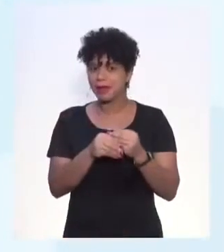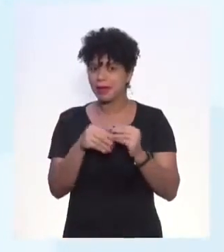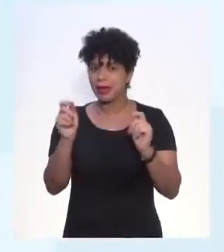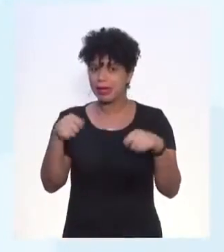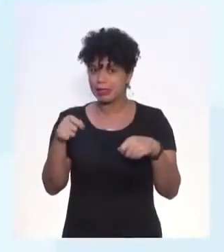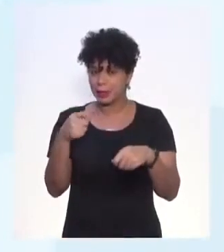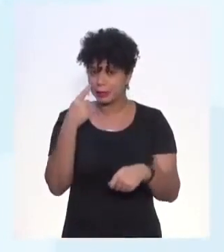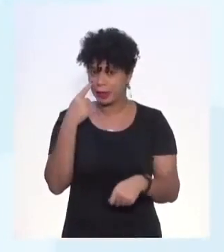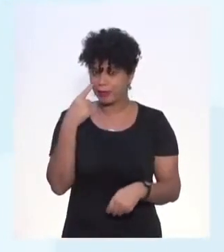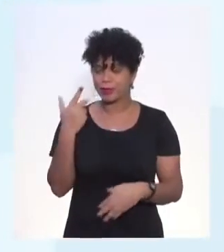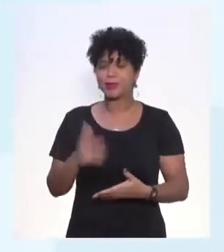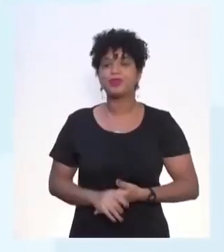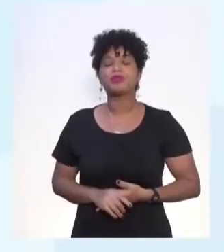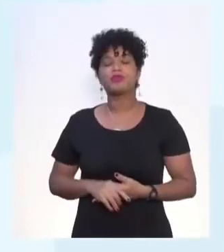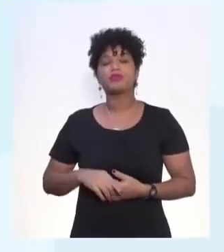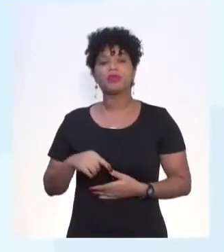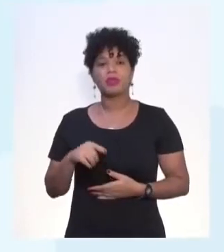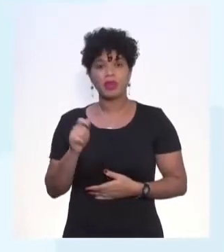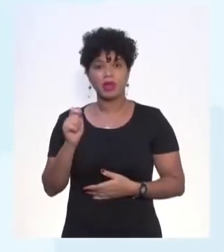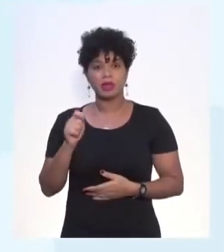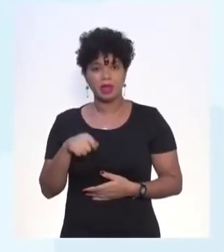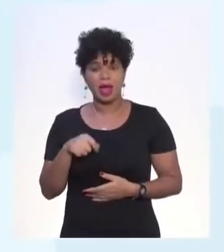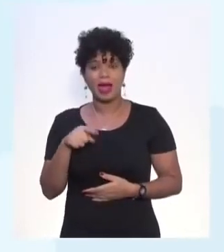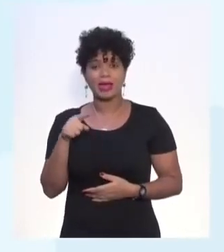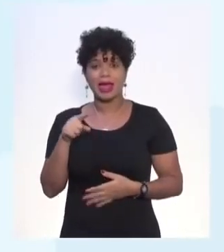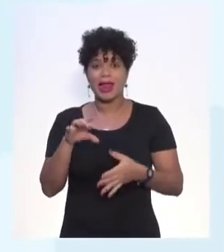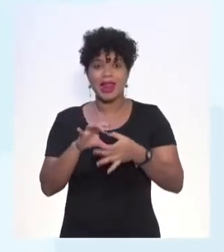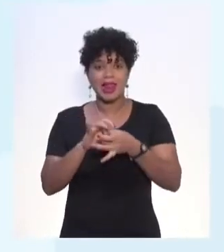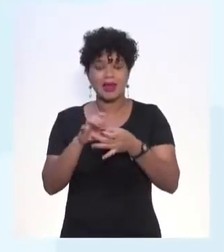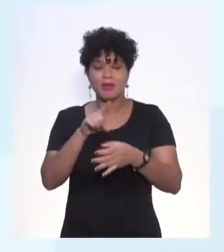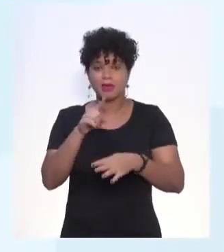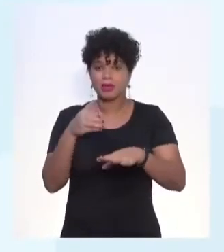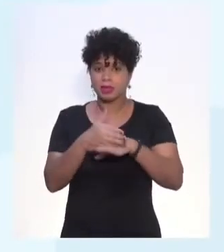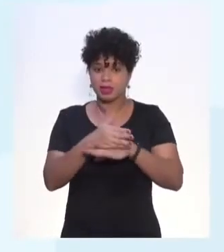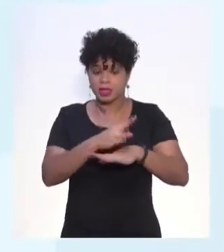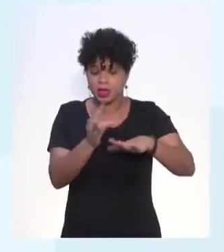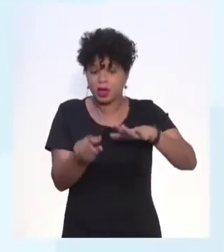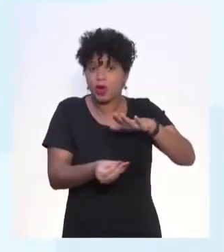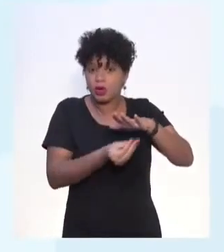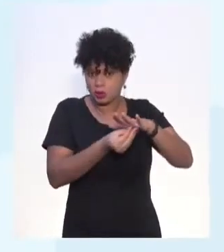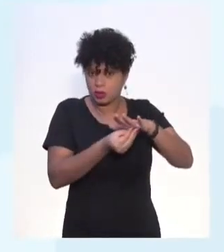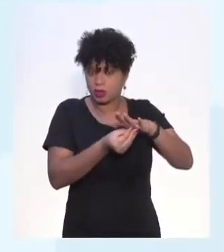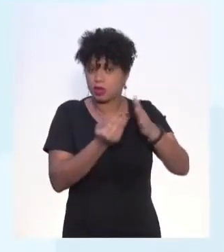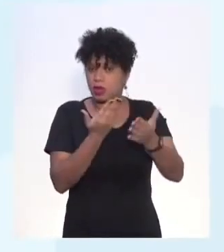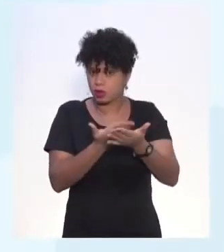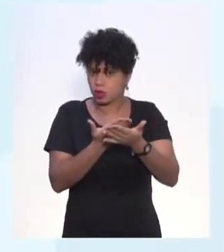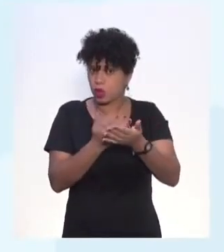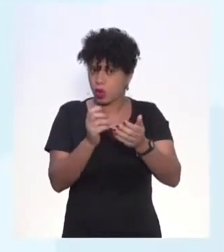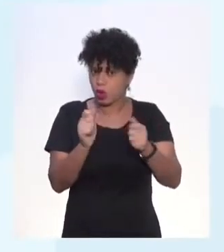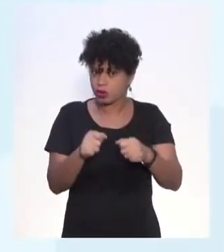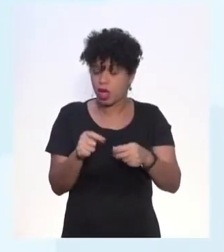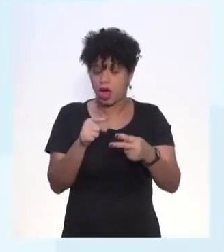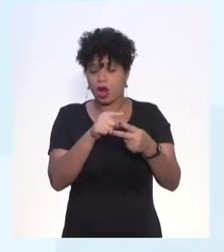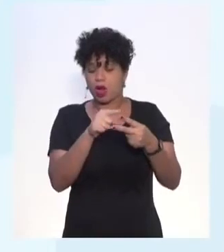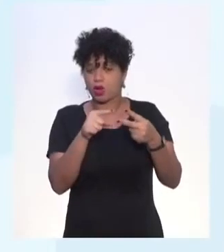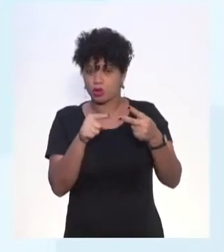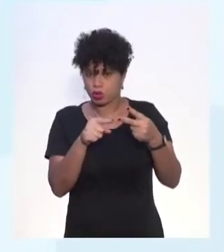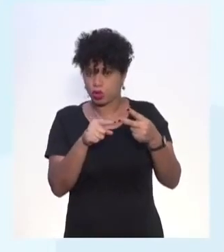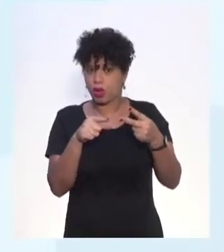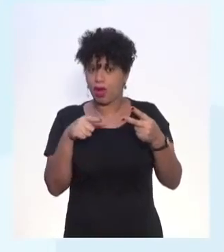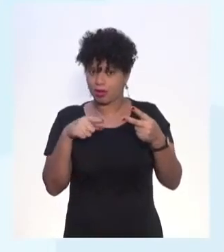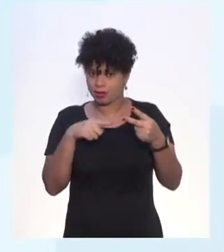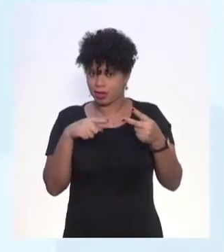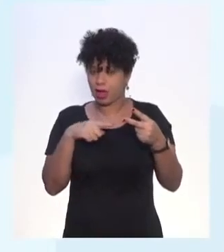vocês. Tá? Este material da nossa aula vai ficar disponível no repositório. Vocês vão ver que lá tem 2